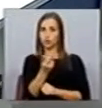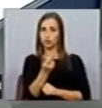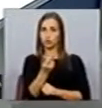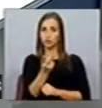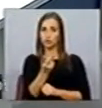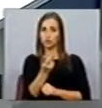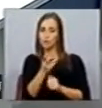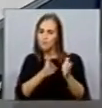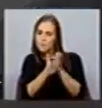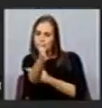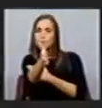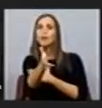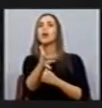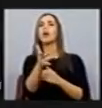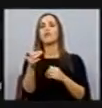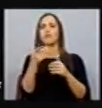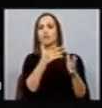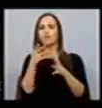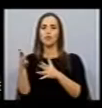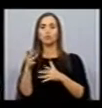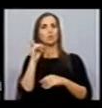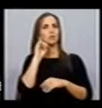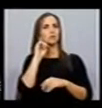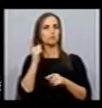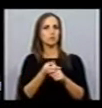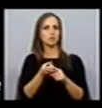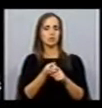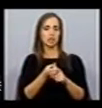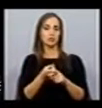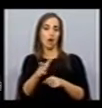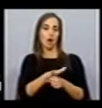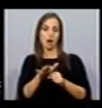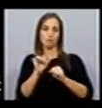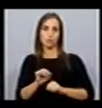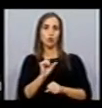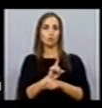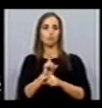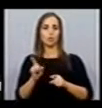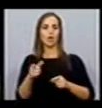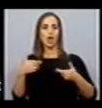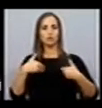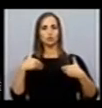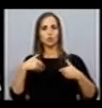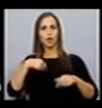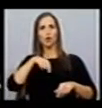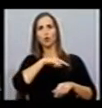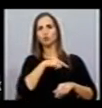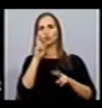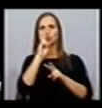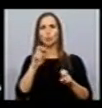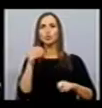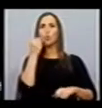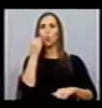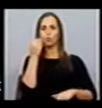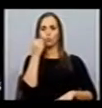é particularmente interessante para a astronomia, porque não só permite-nos detectar como é que vai ser a vida, no